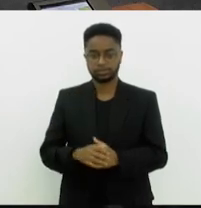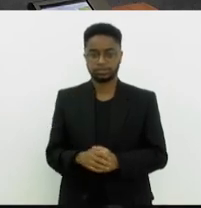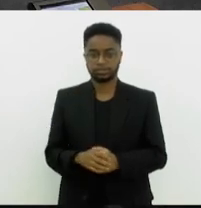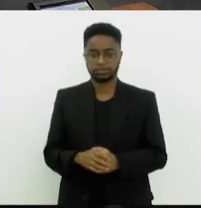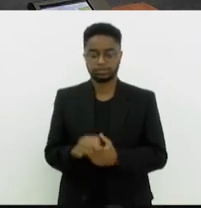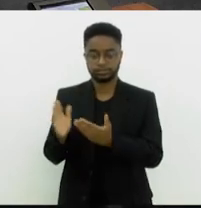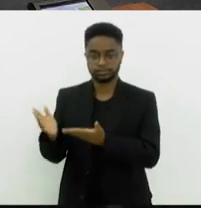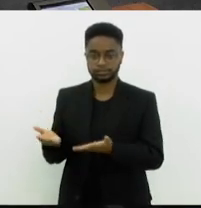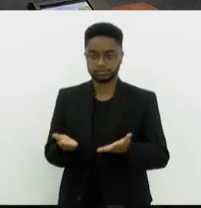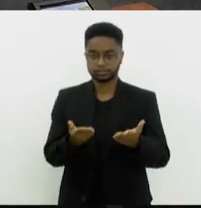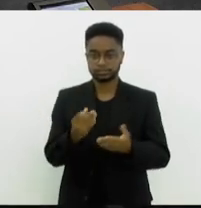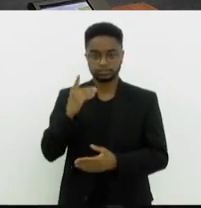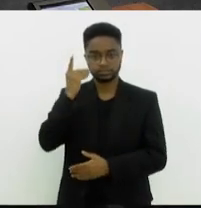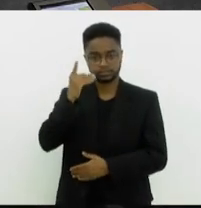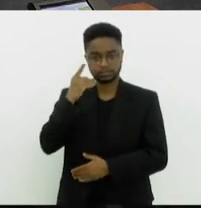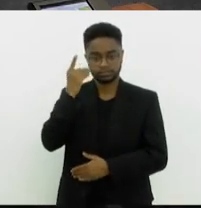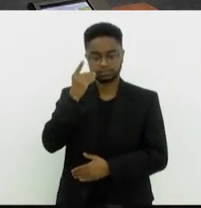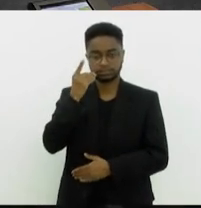Nosso nobre deputado